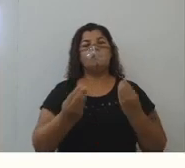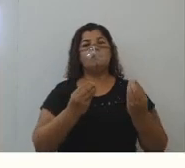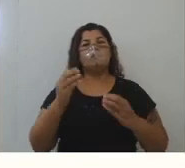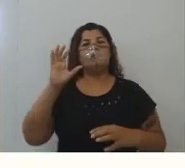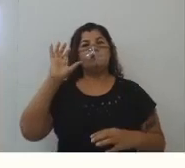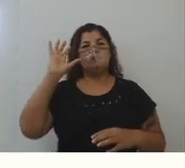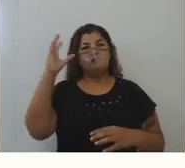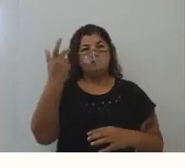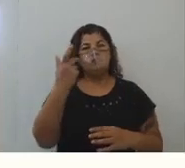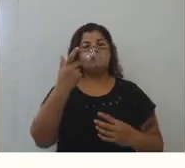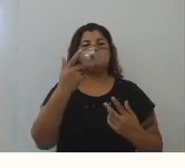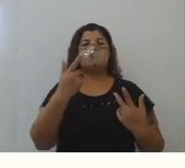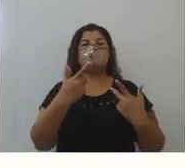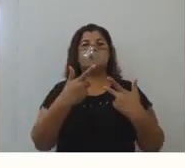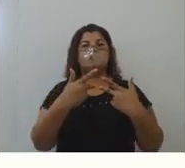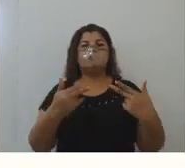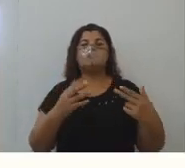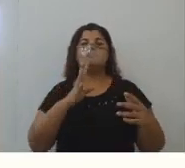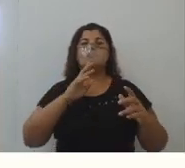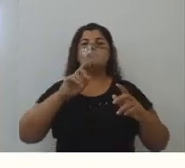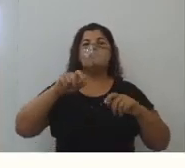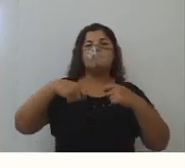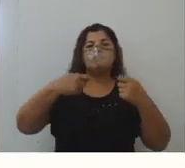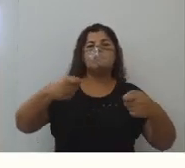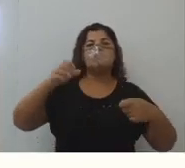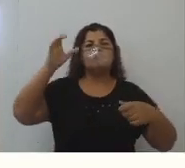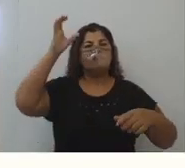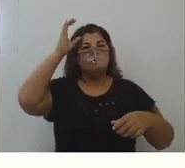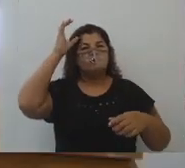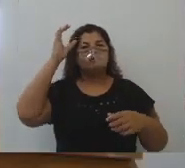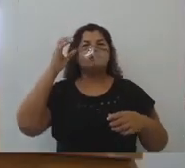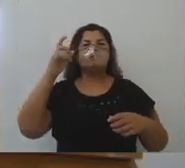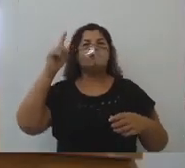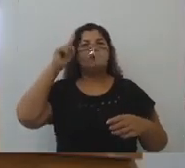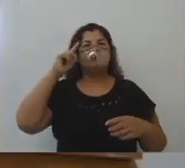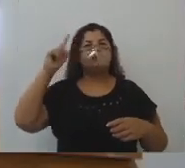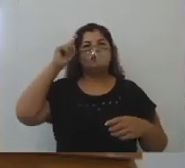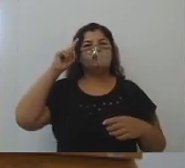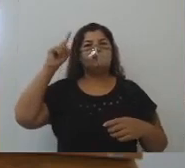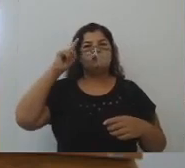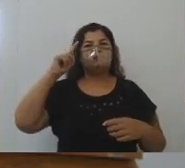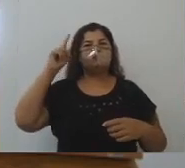decisões fundamentadas no conhecimento do cotidiano. Eu estou